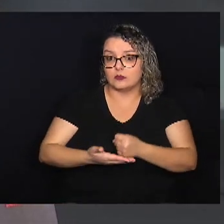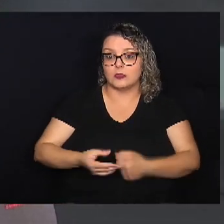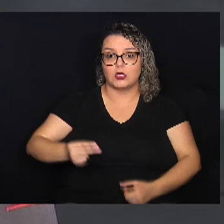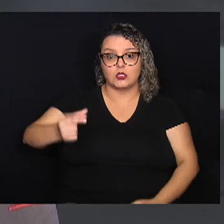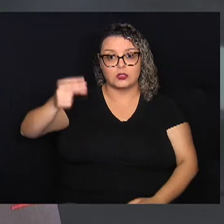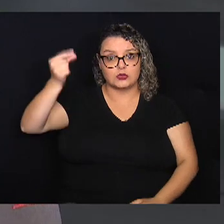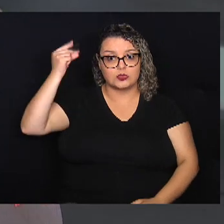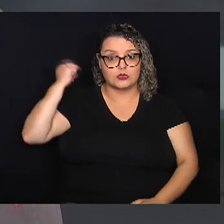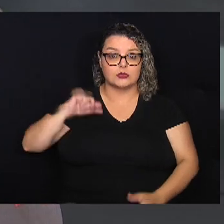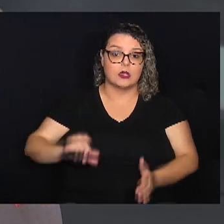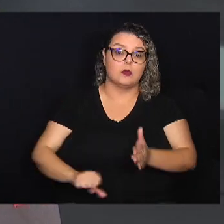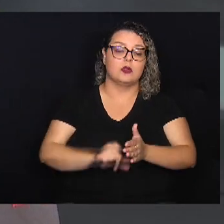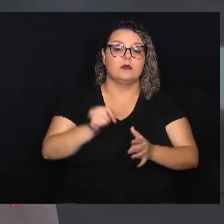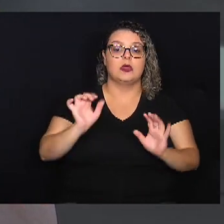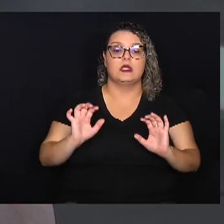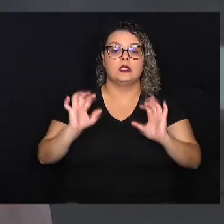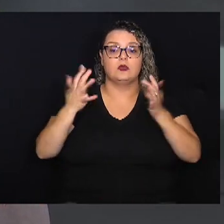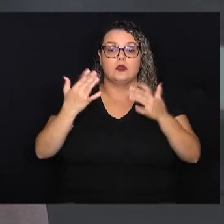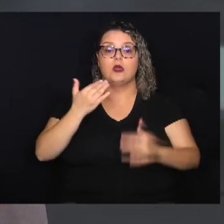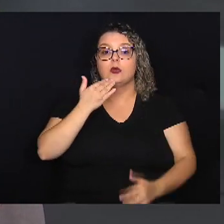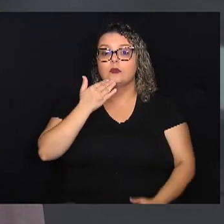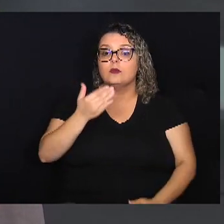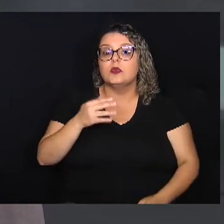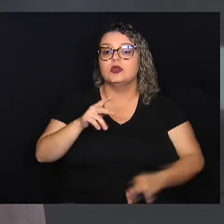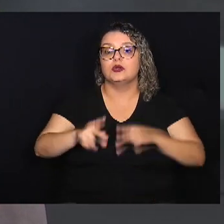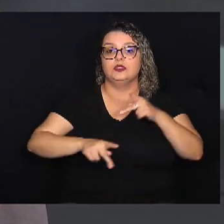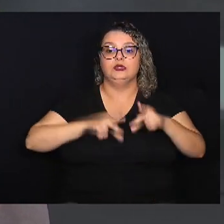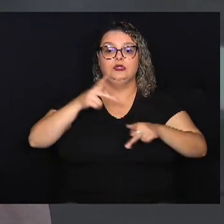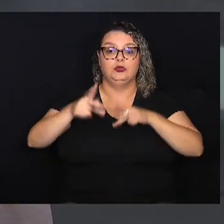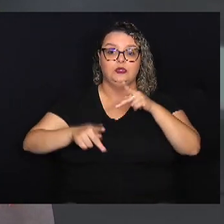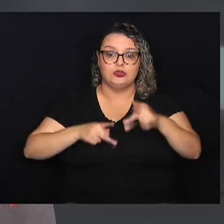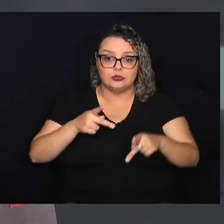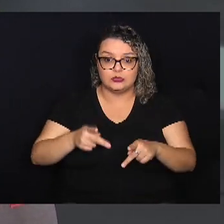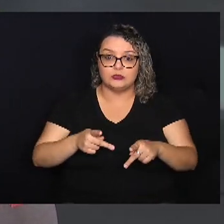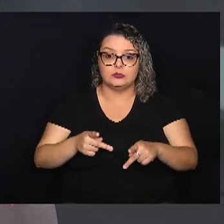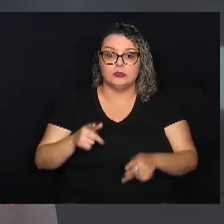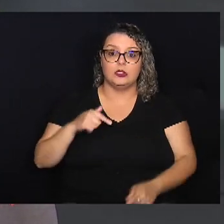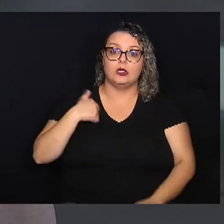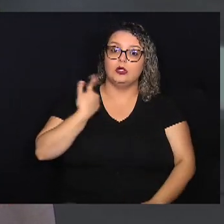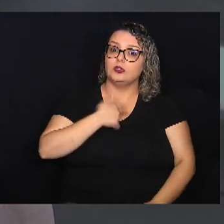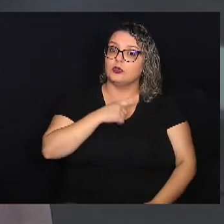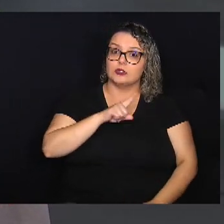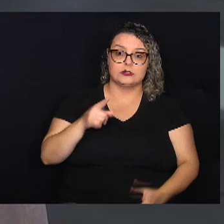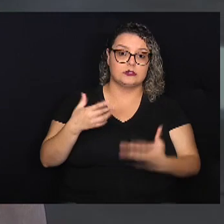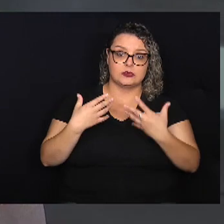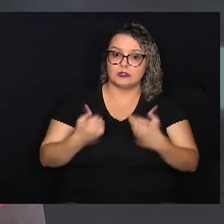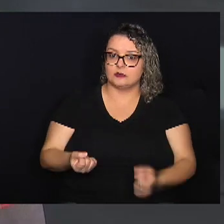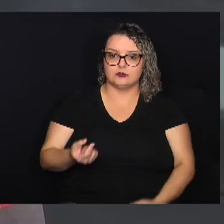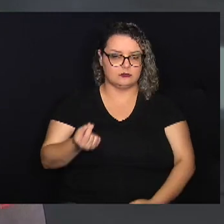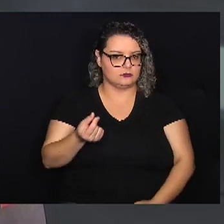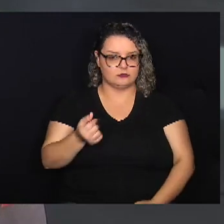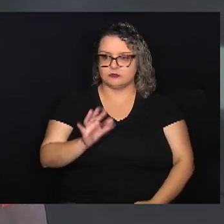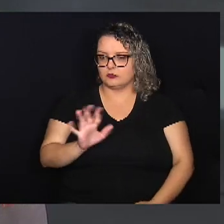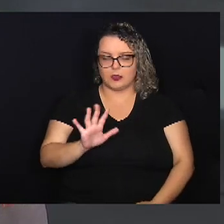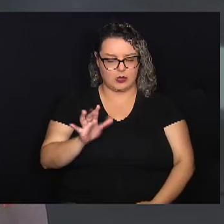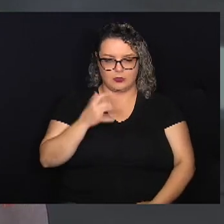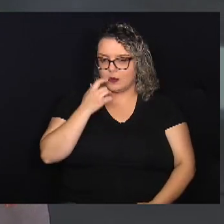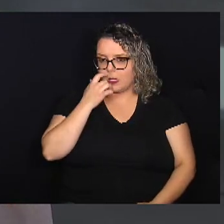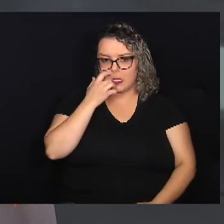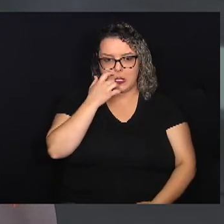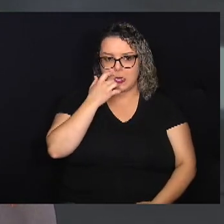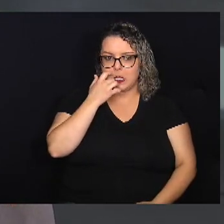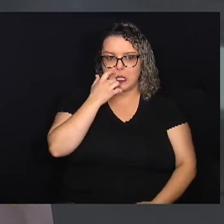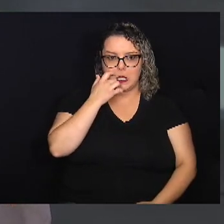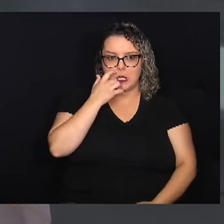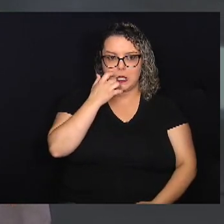primeira festa, pedir para a população, mas a gente não aceita doações em dinheiro, porque